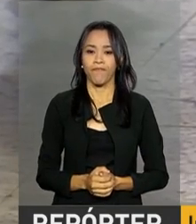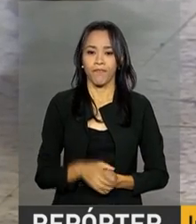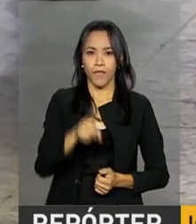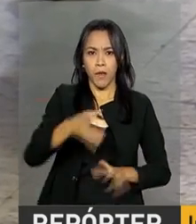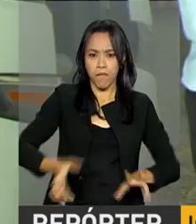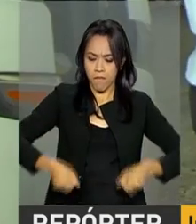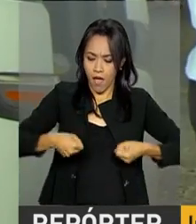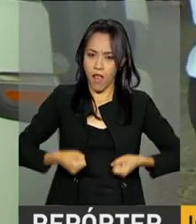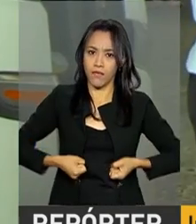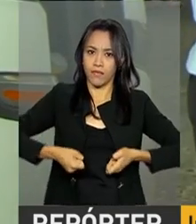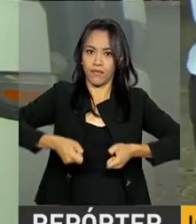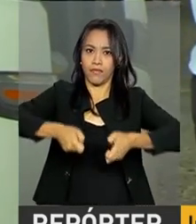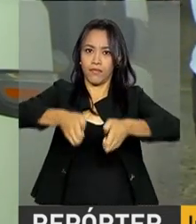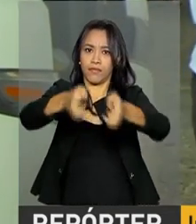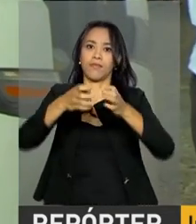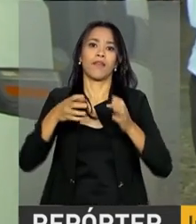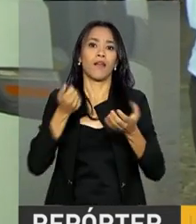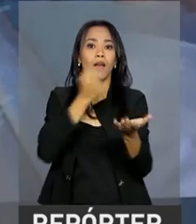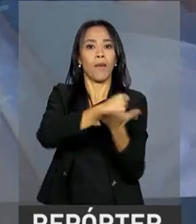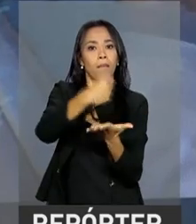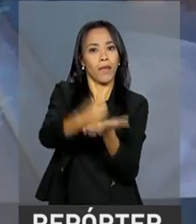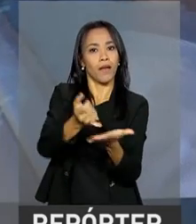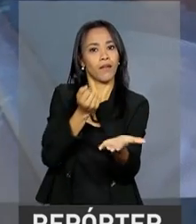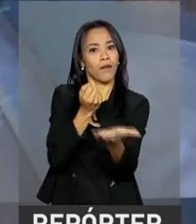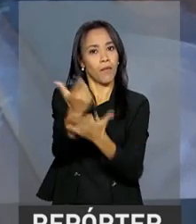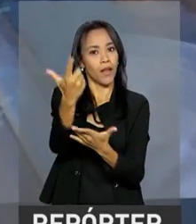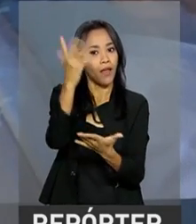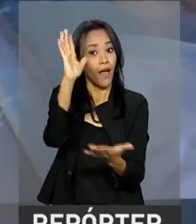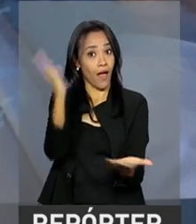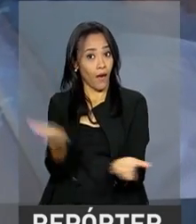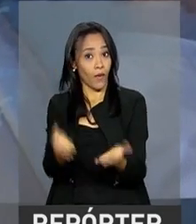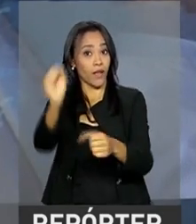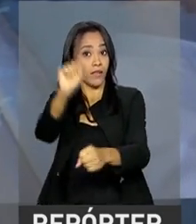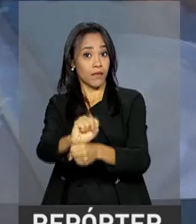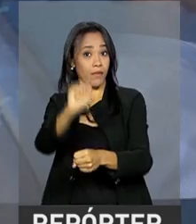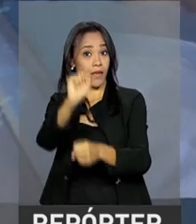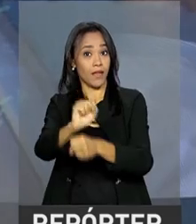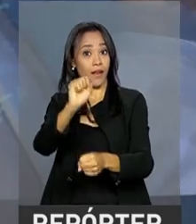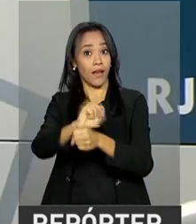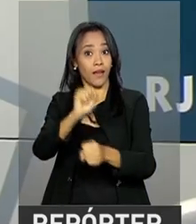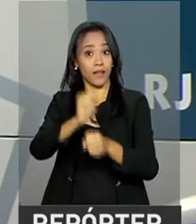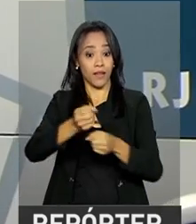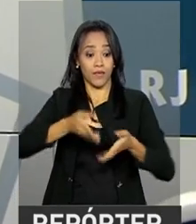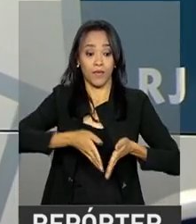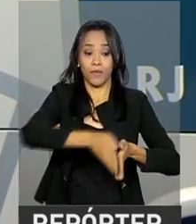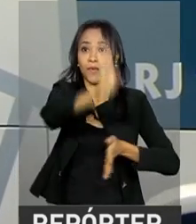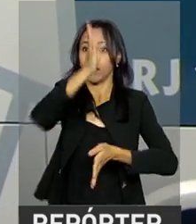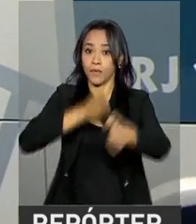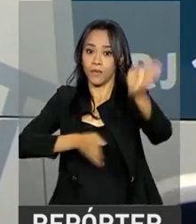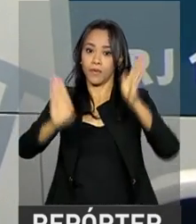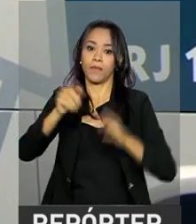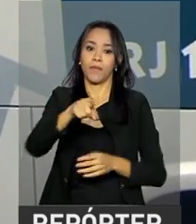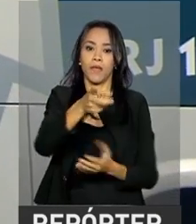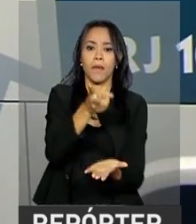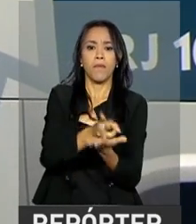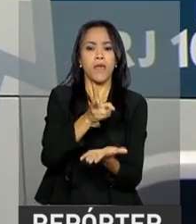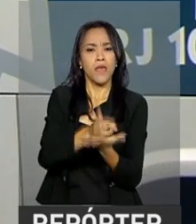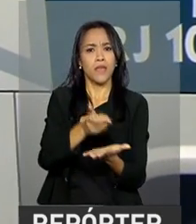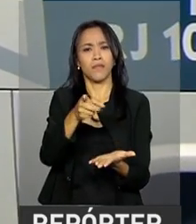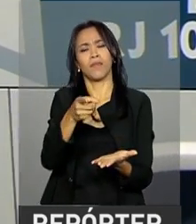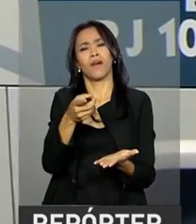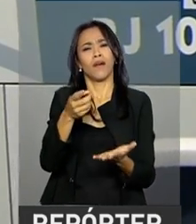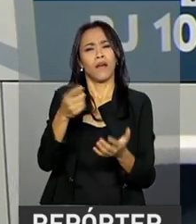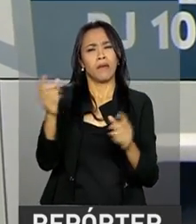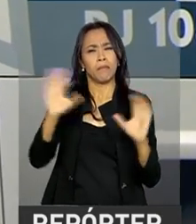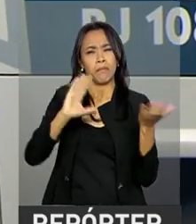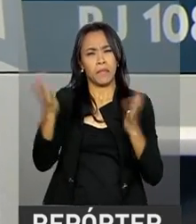Malas feitas, passagens compradas. Agora é esperar para encarar as estradas. Mesmo em tempos de crise, deixar de viajar